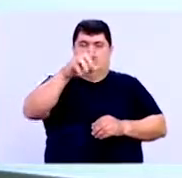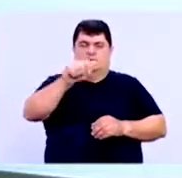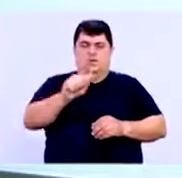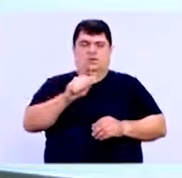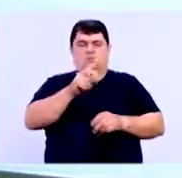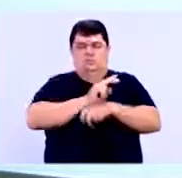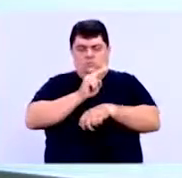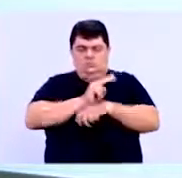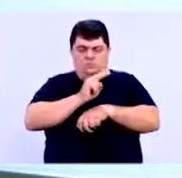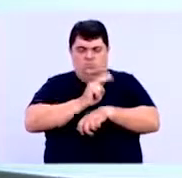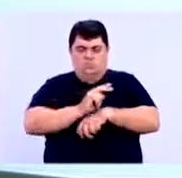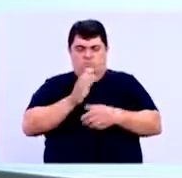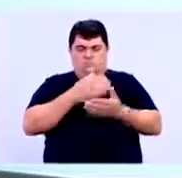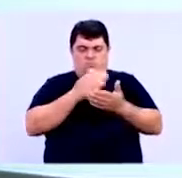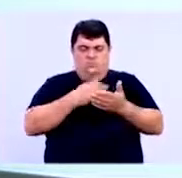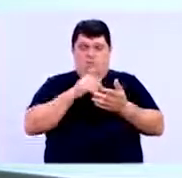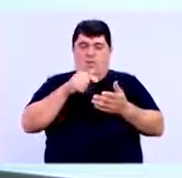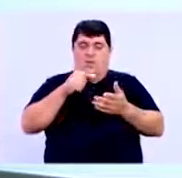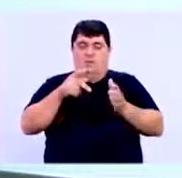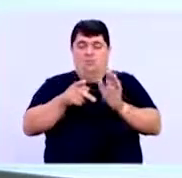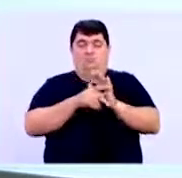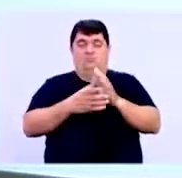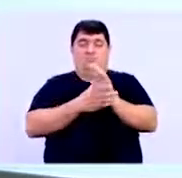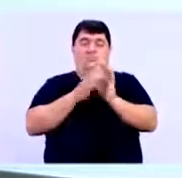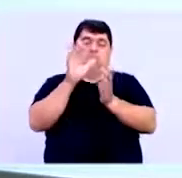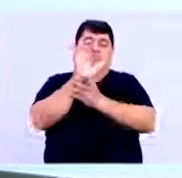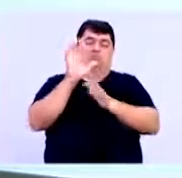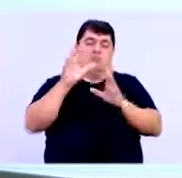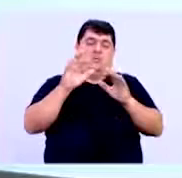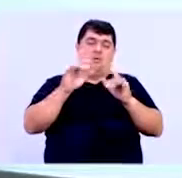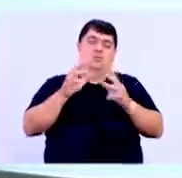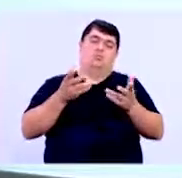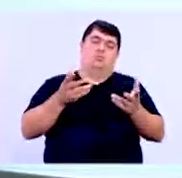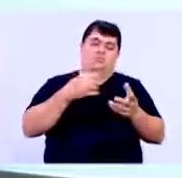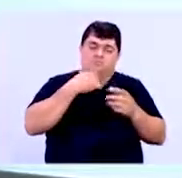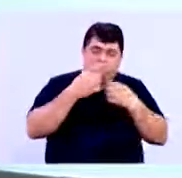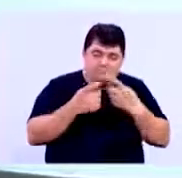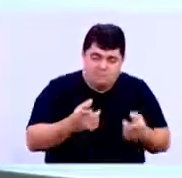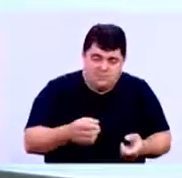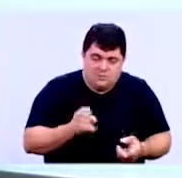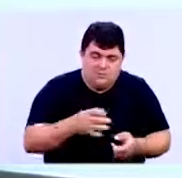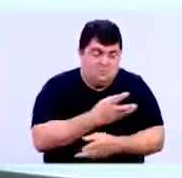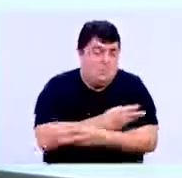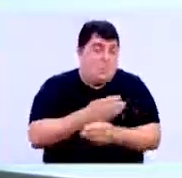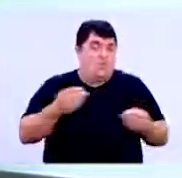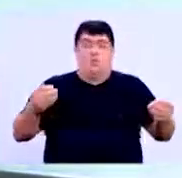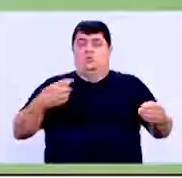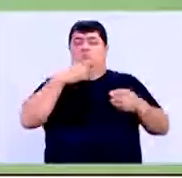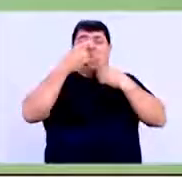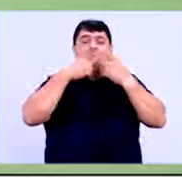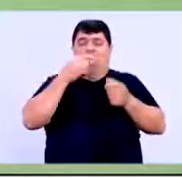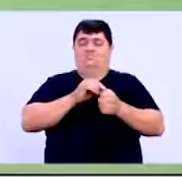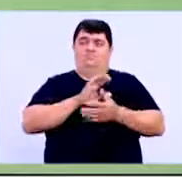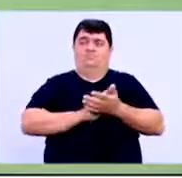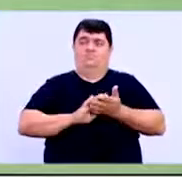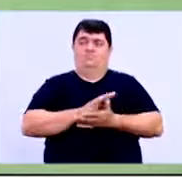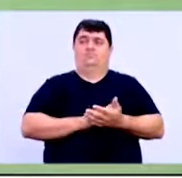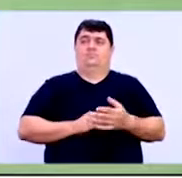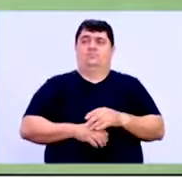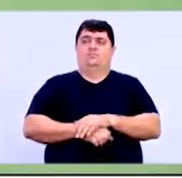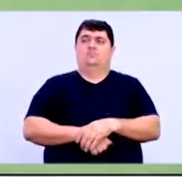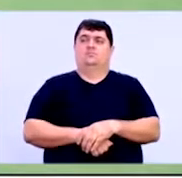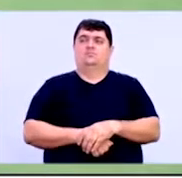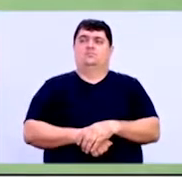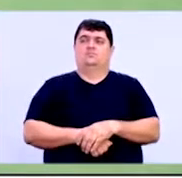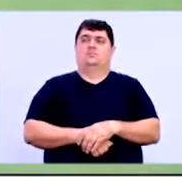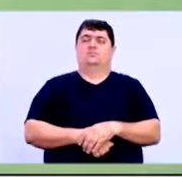professora falou, o livro, é o manual. E essa forma que eu estou colocando são as planilhas, são as ferramentas de trabalho. De